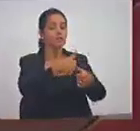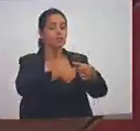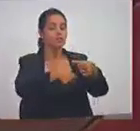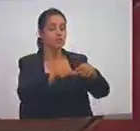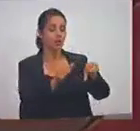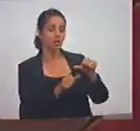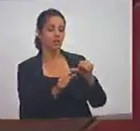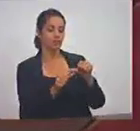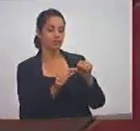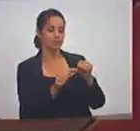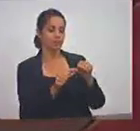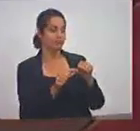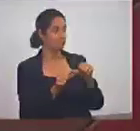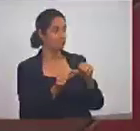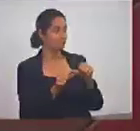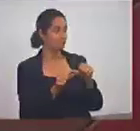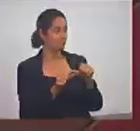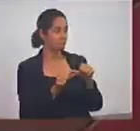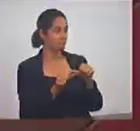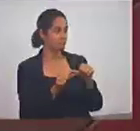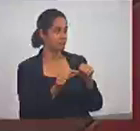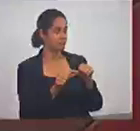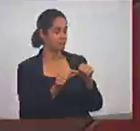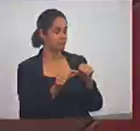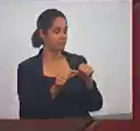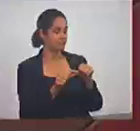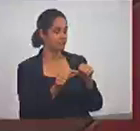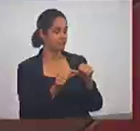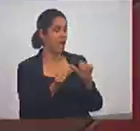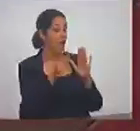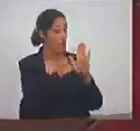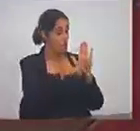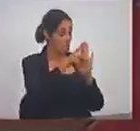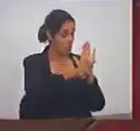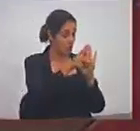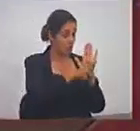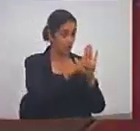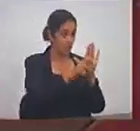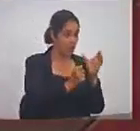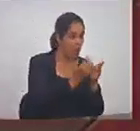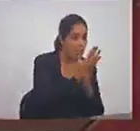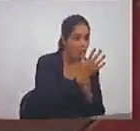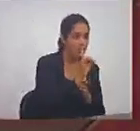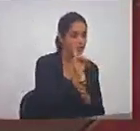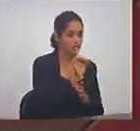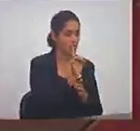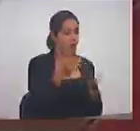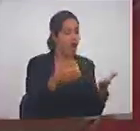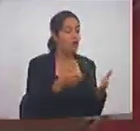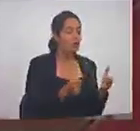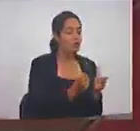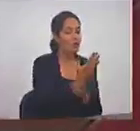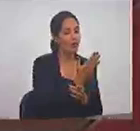como prefeito. Aí eu inverto a situação. Aquele projeto que antes não passaria, passa a